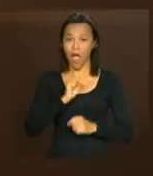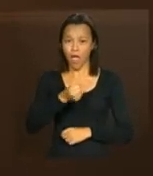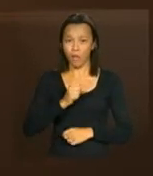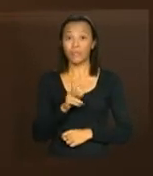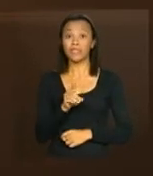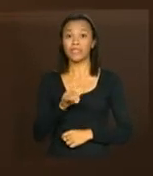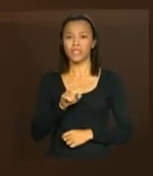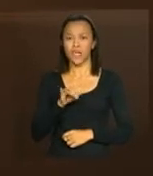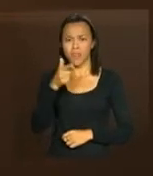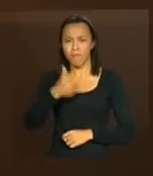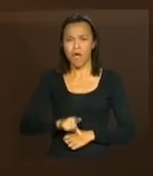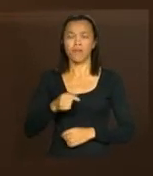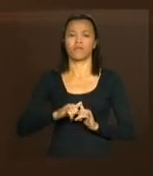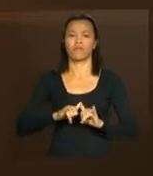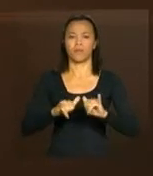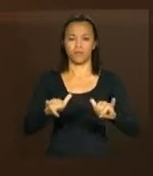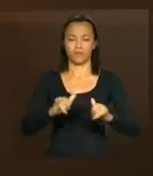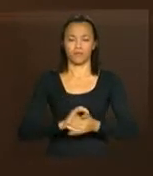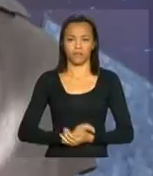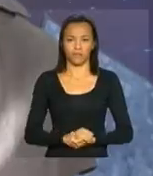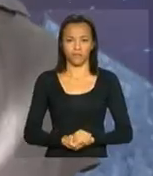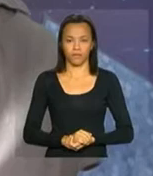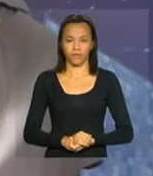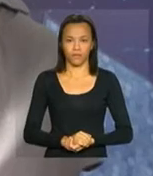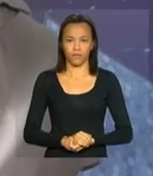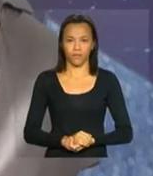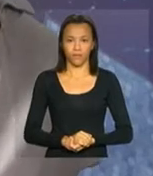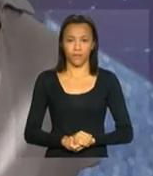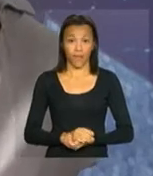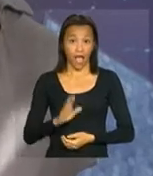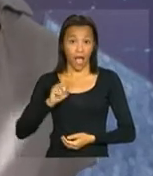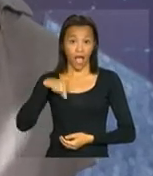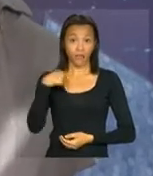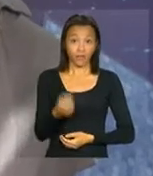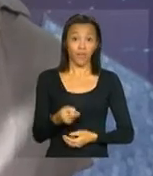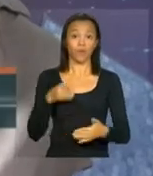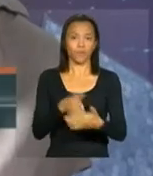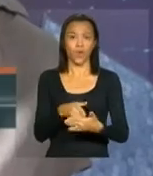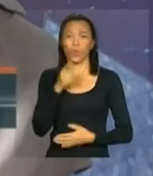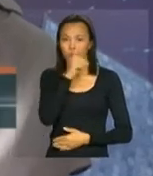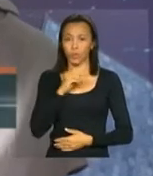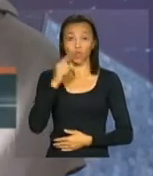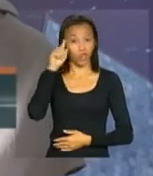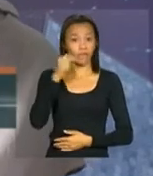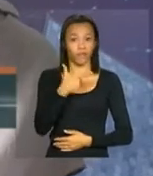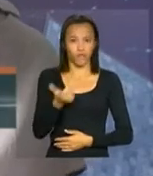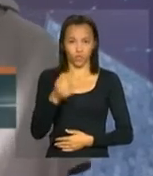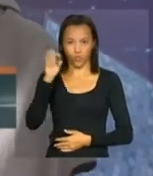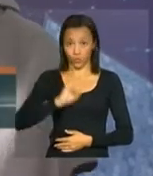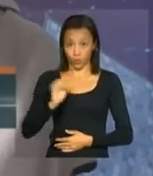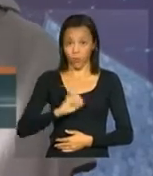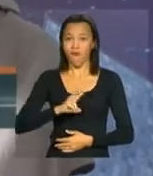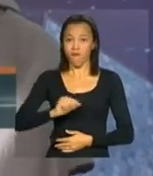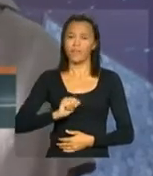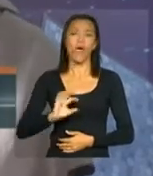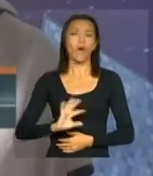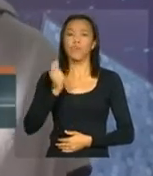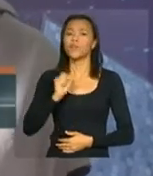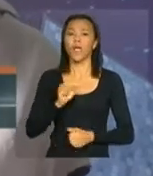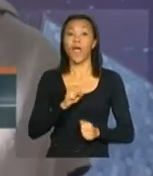repórter Daniela Almeida tem as informações até o próximo domingo dia vinte e um de outubro vai ser